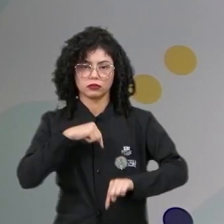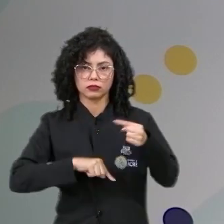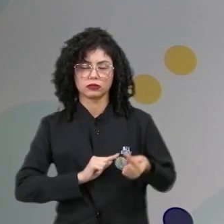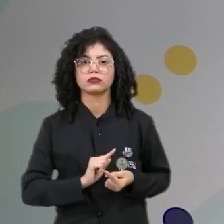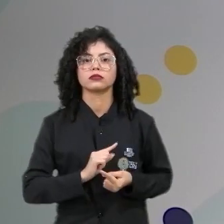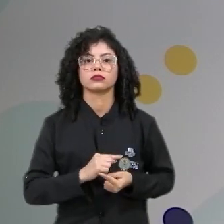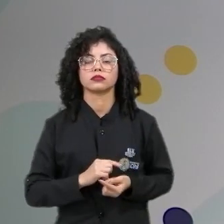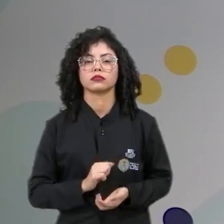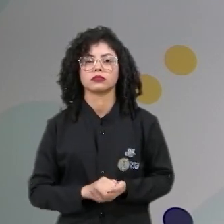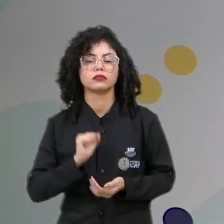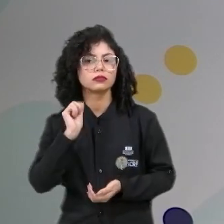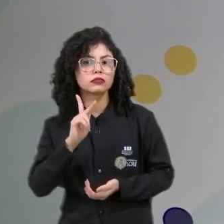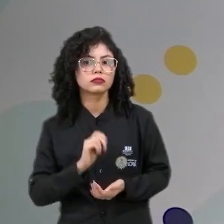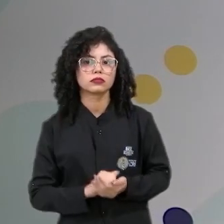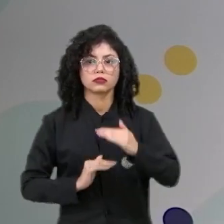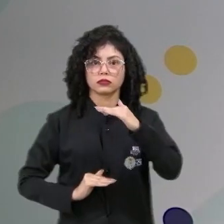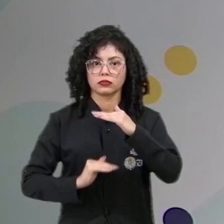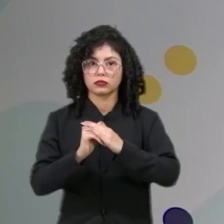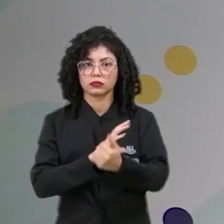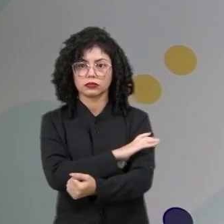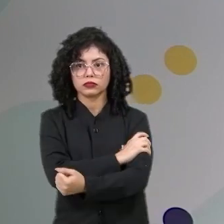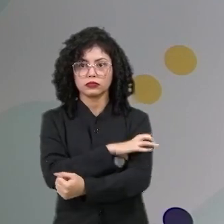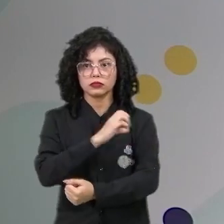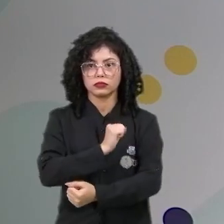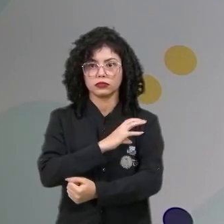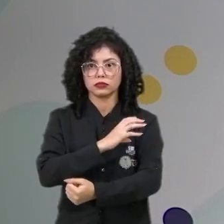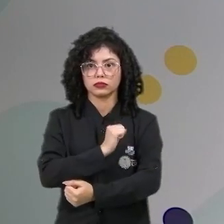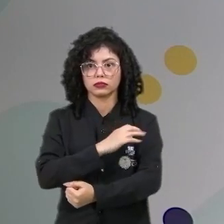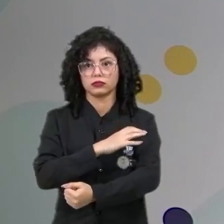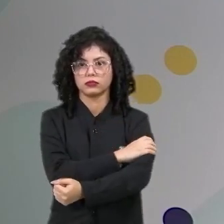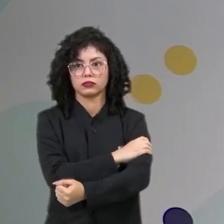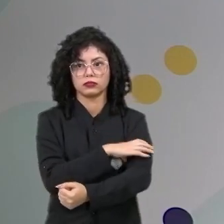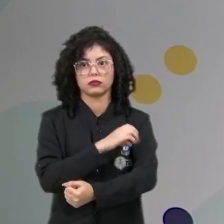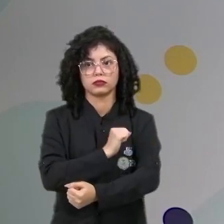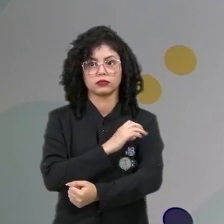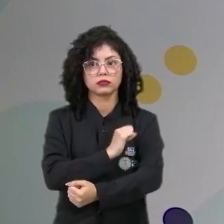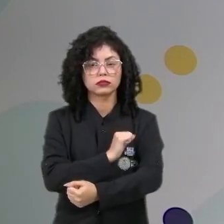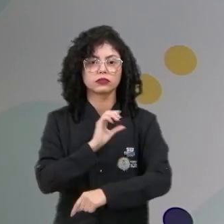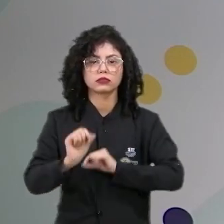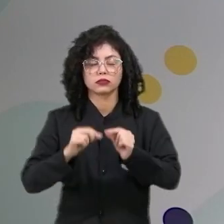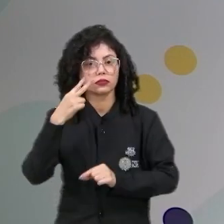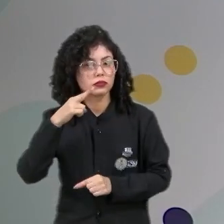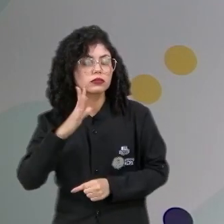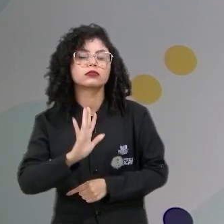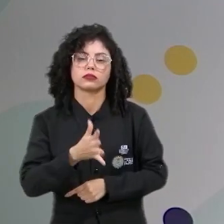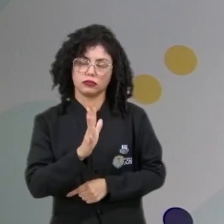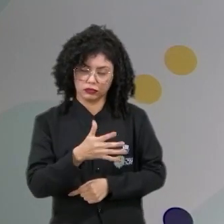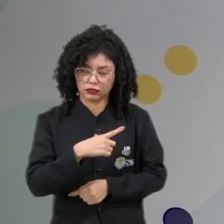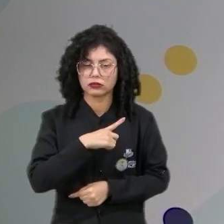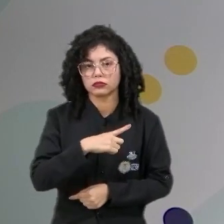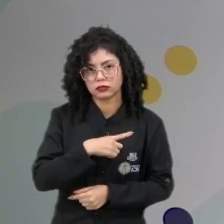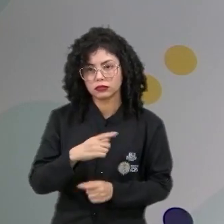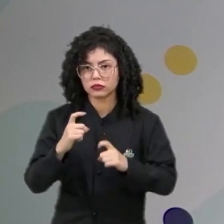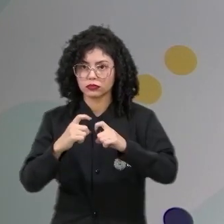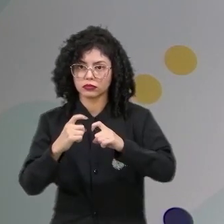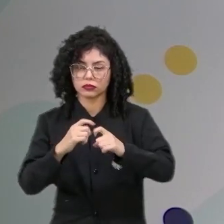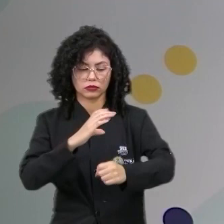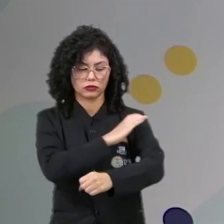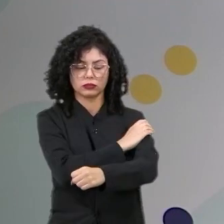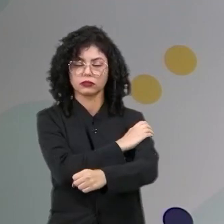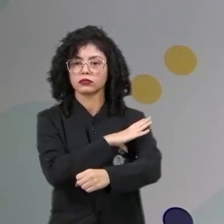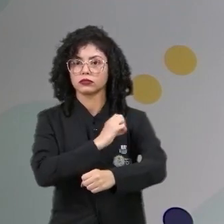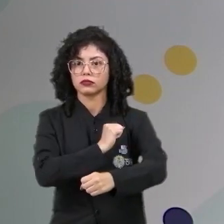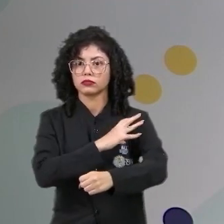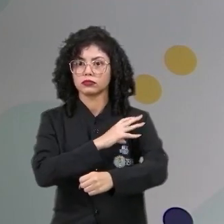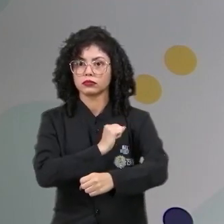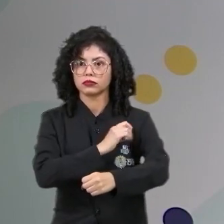locomova. Ok? Então, a pressão arterial. Vocês já devem ter verificado a pressão de vocês em um posto